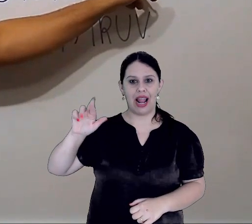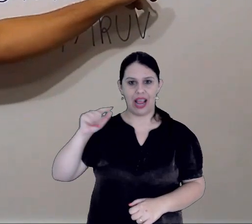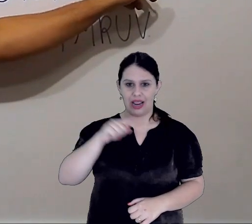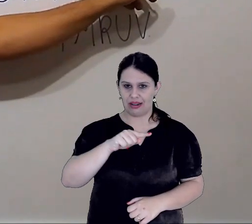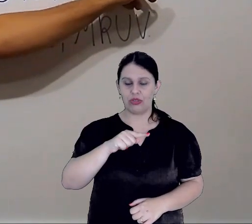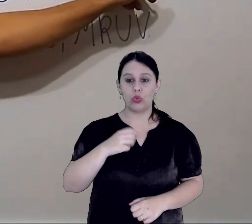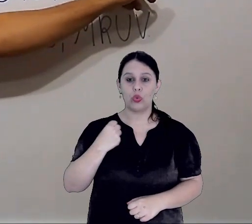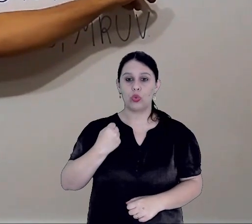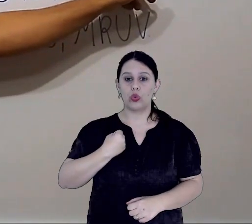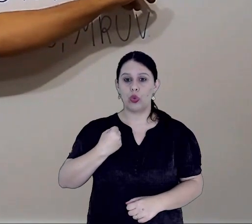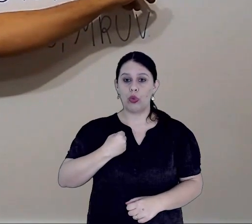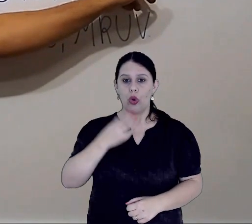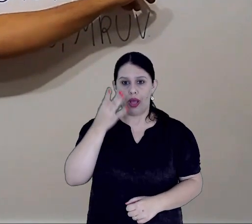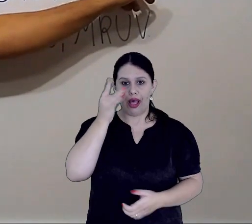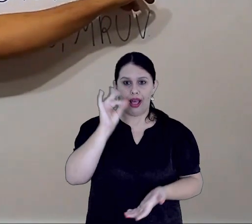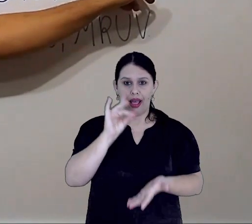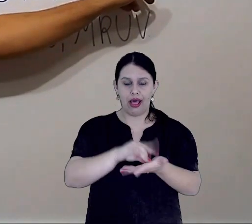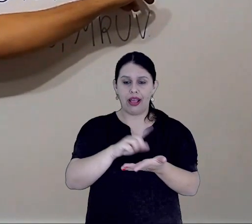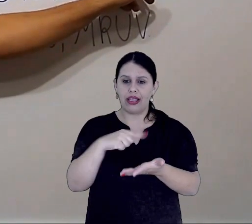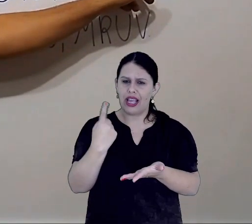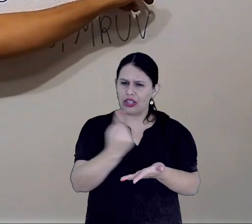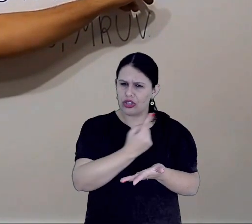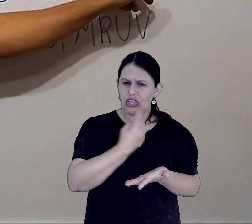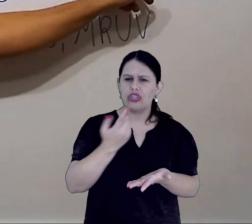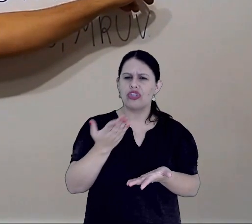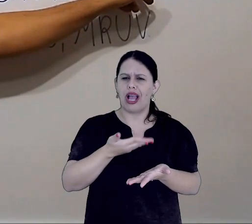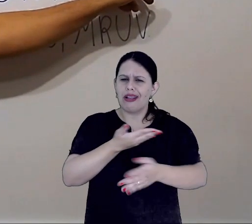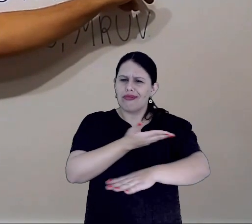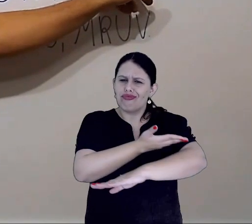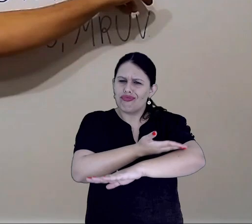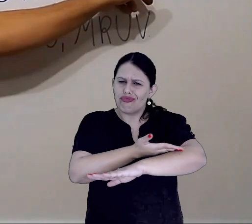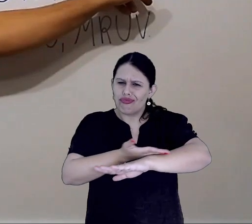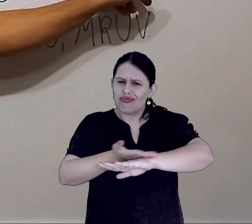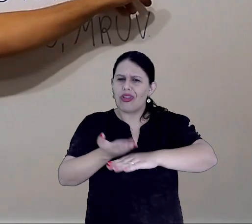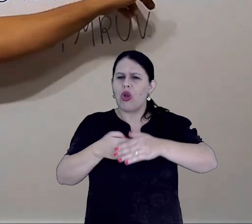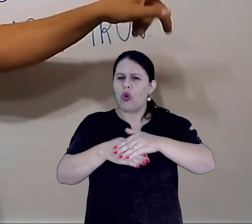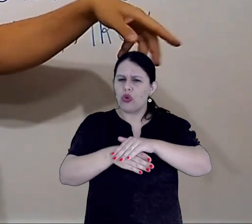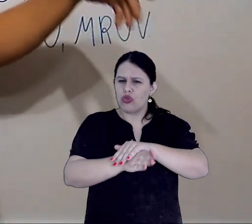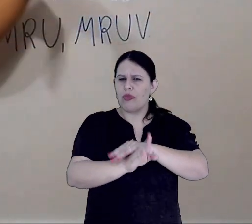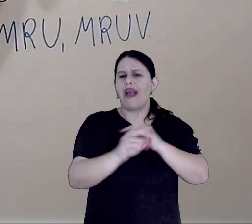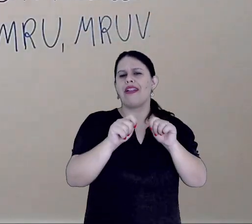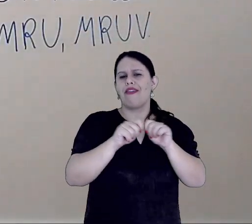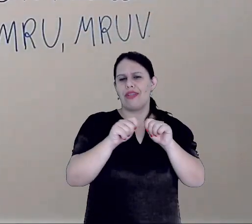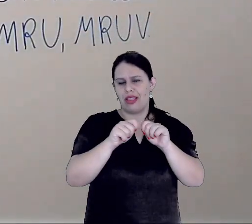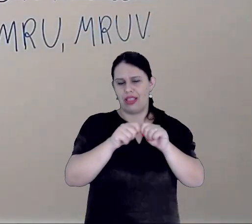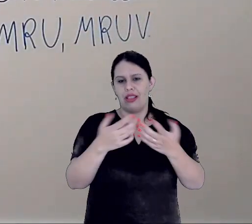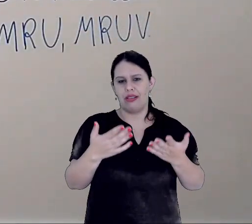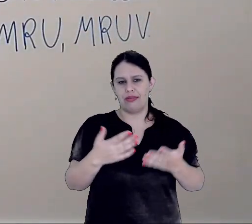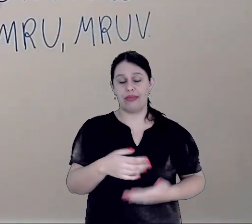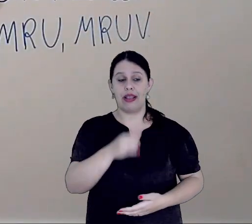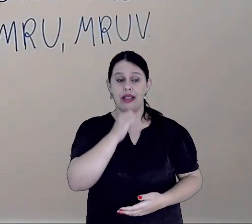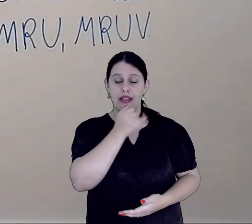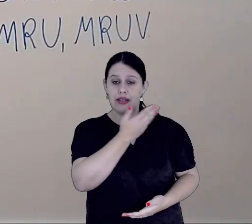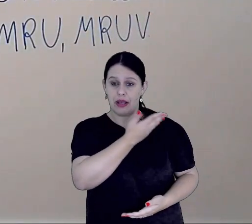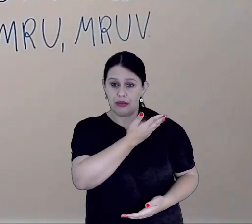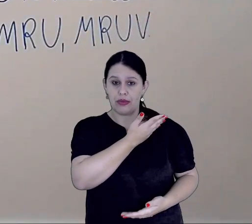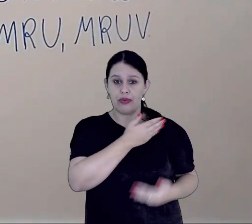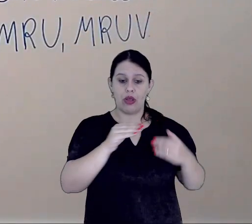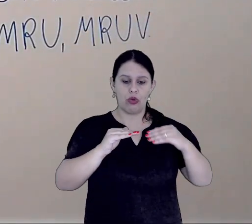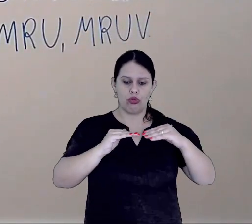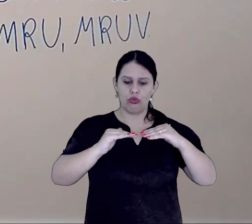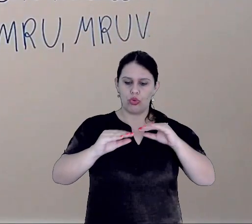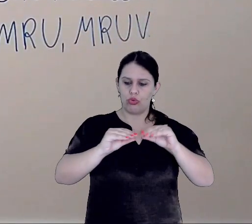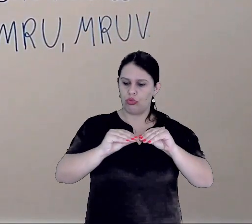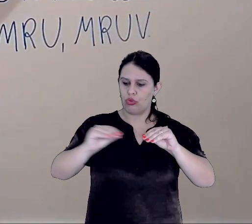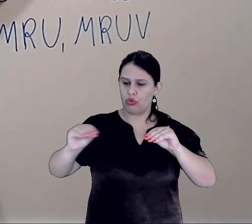operação de números reais que a gente já está acostumado a fazer Vamos pegar aqui como exemplinho Se eu